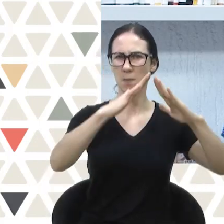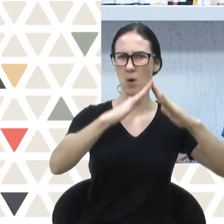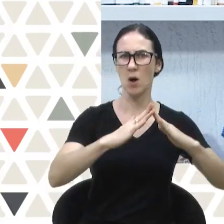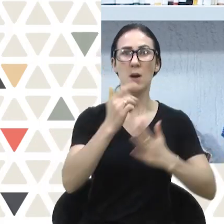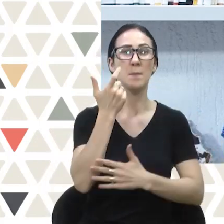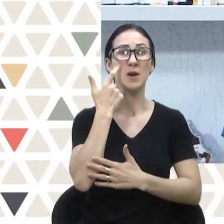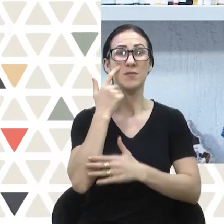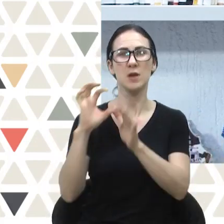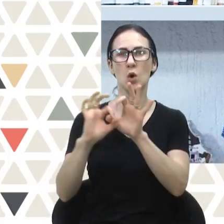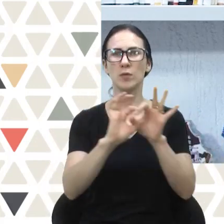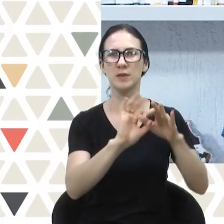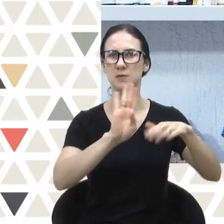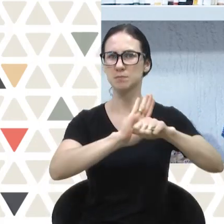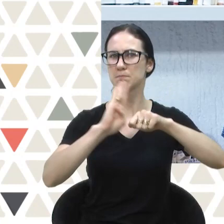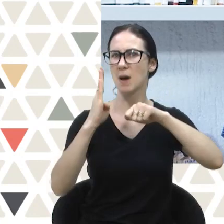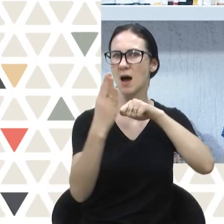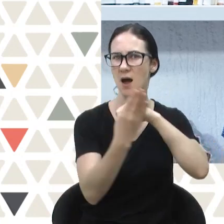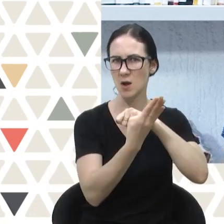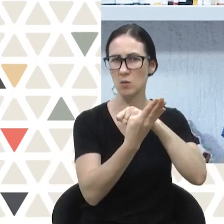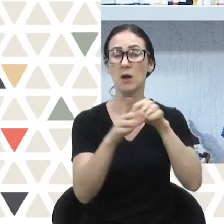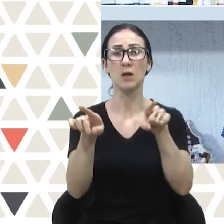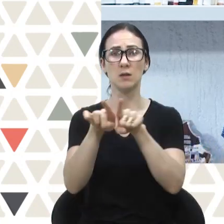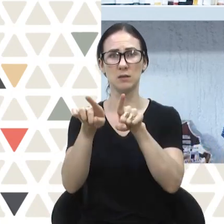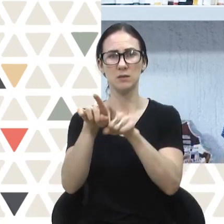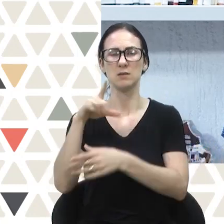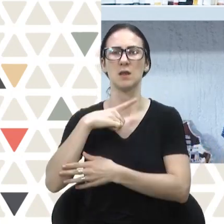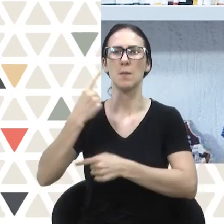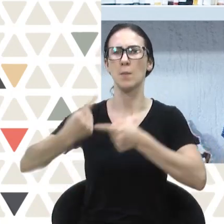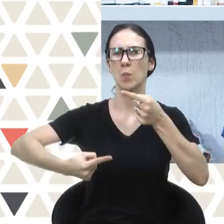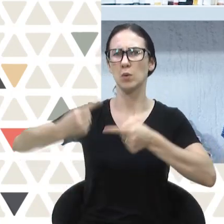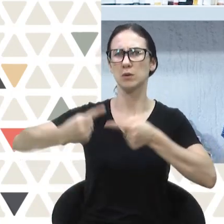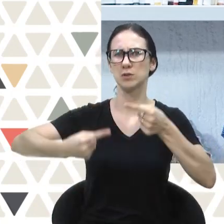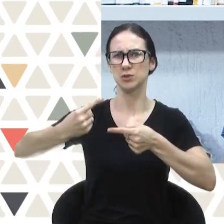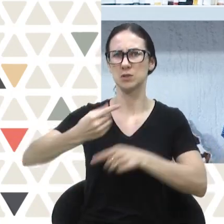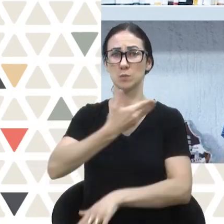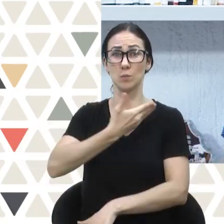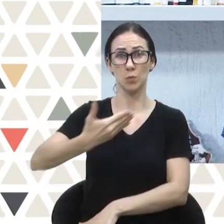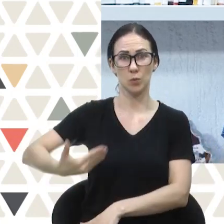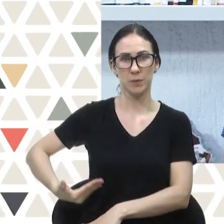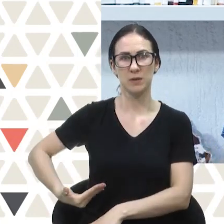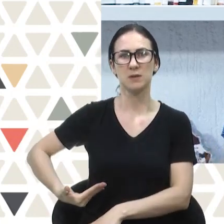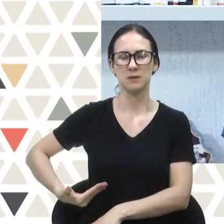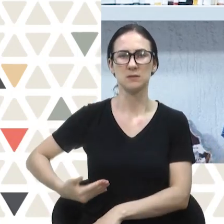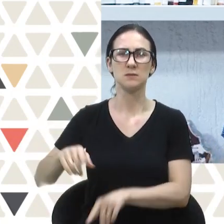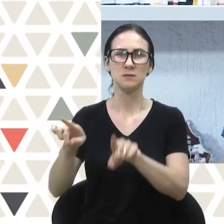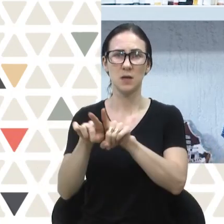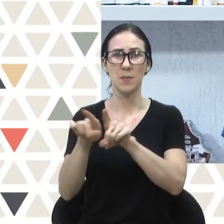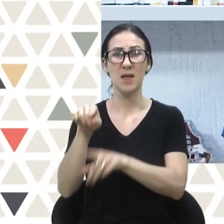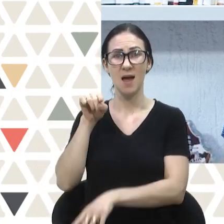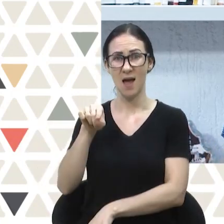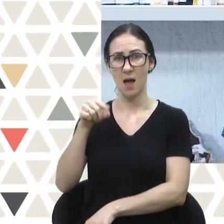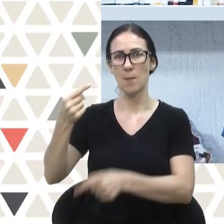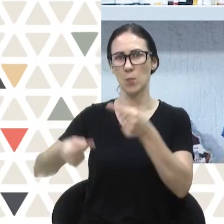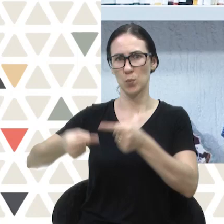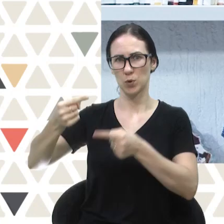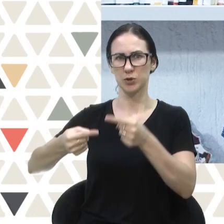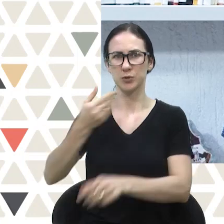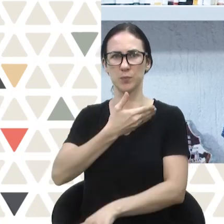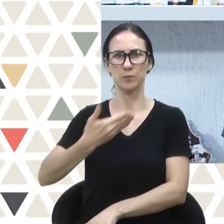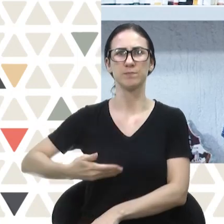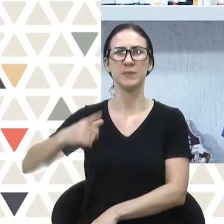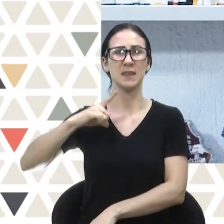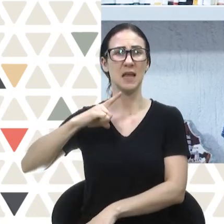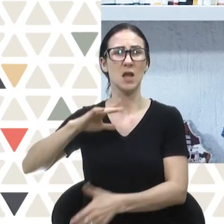as condições do seu bairro. Também temos as políticas públicas e existem nas políticas públicas os